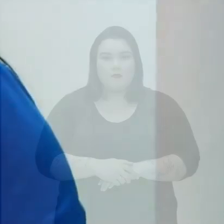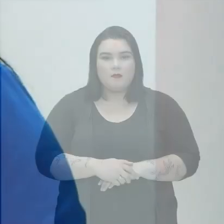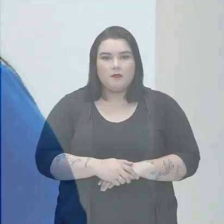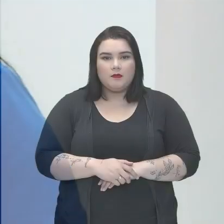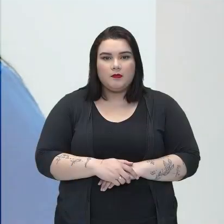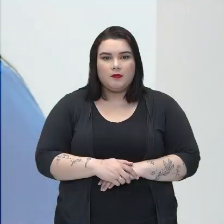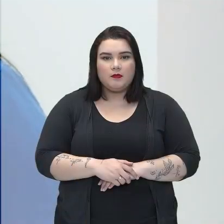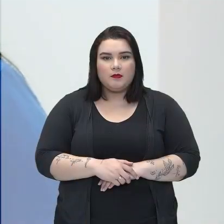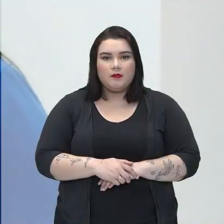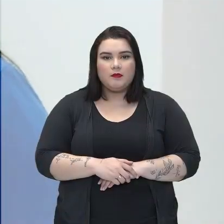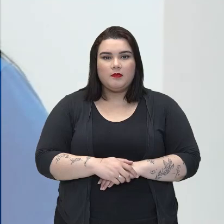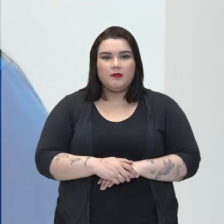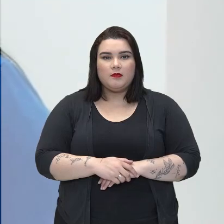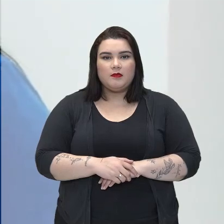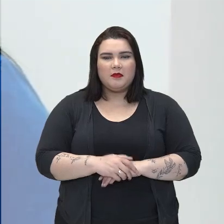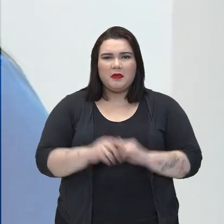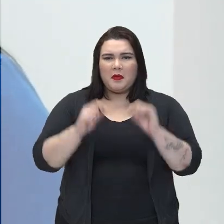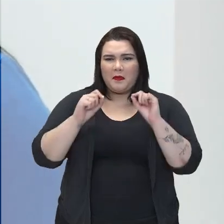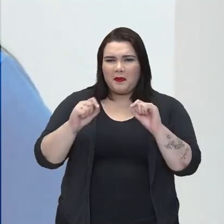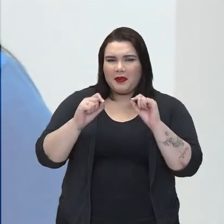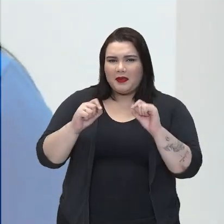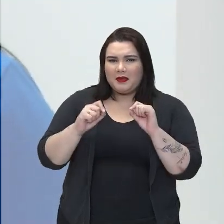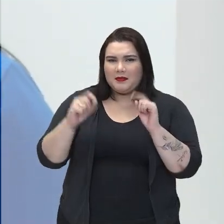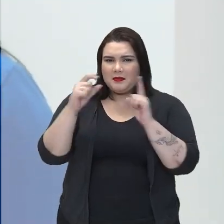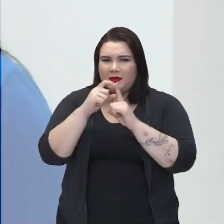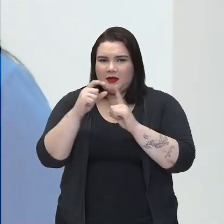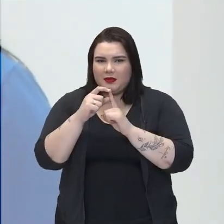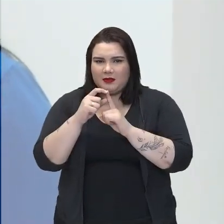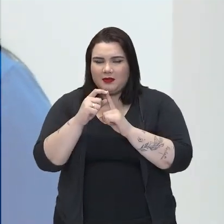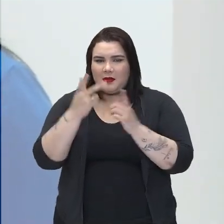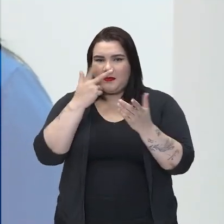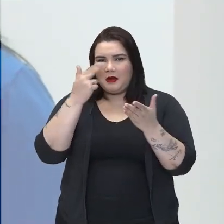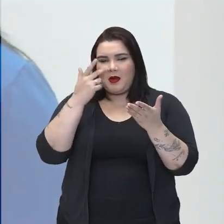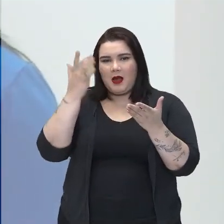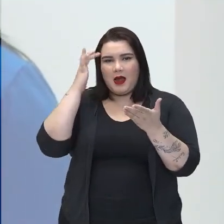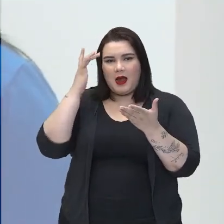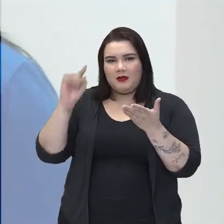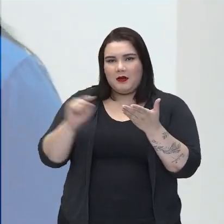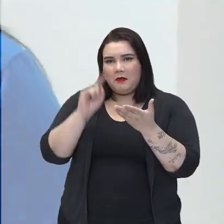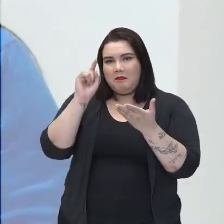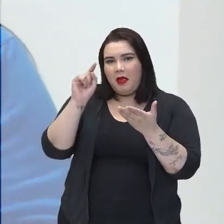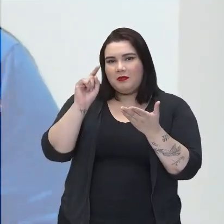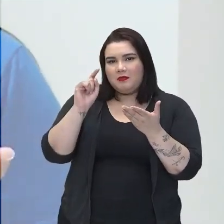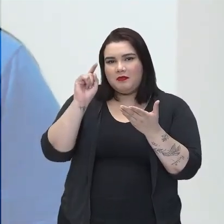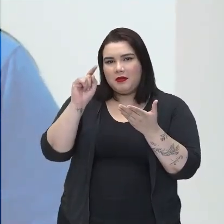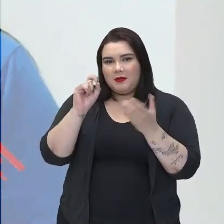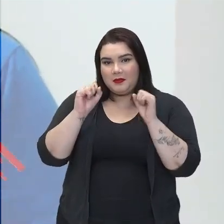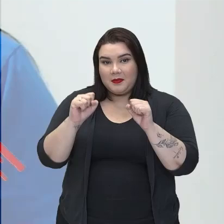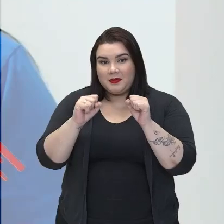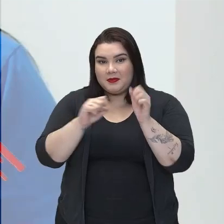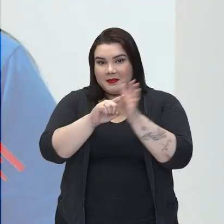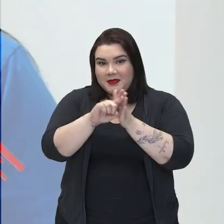É o quê? Clickbait? Será que é alguma coisa de clicar? Clique? Posso pesquisar?